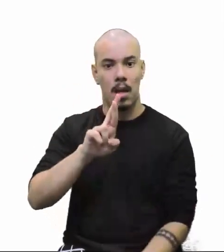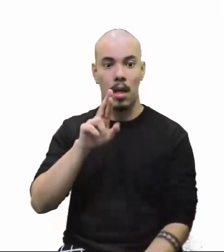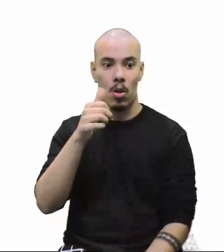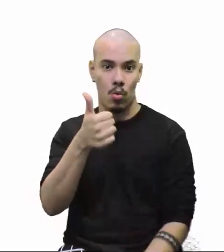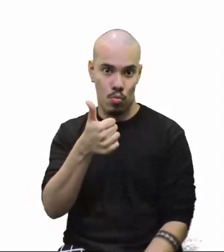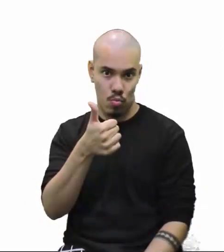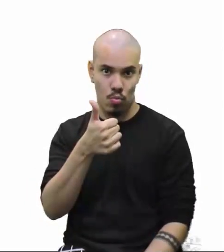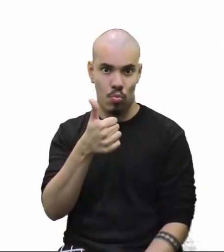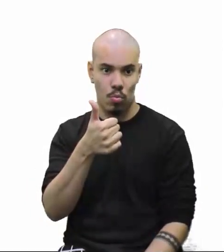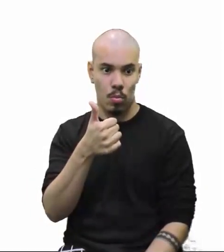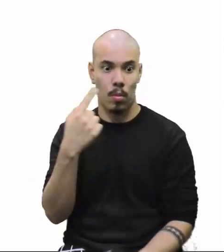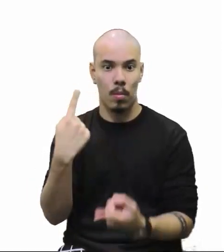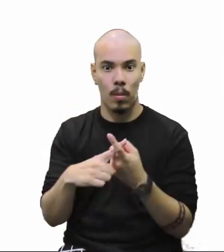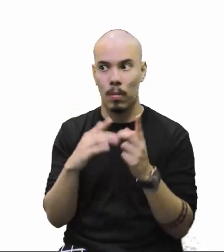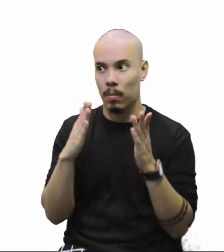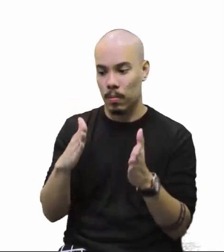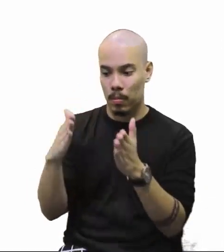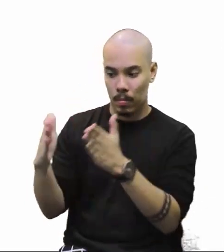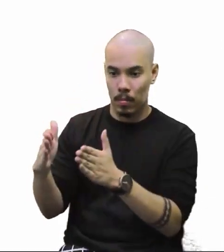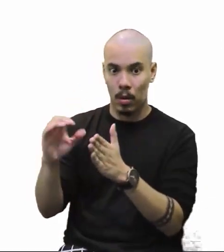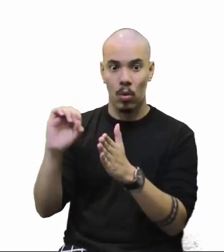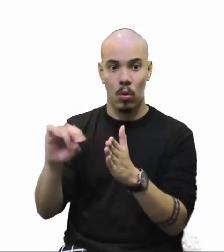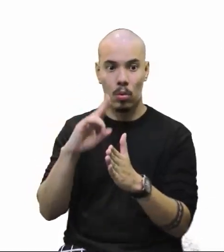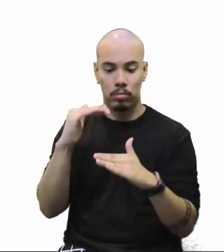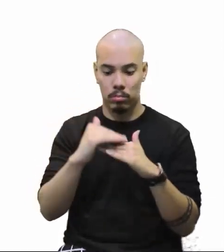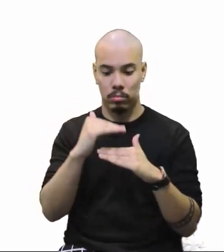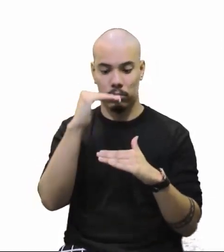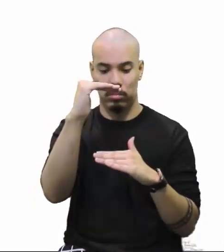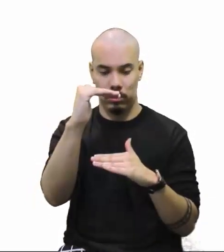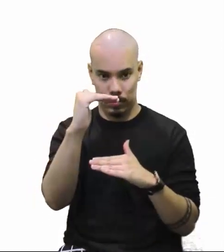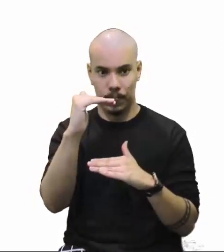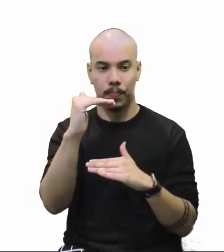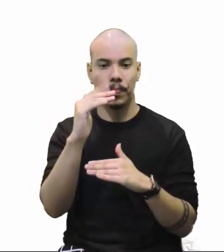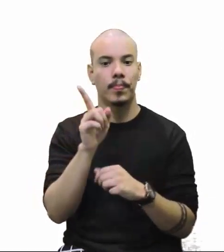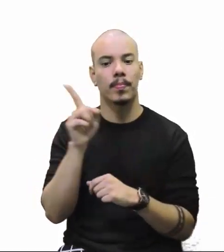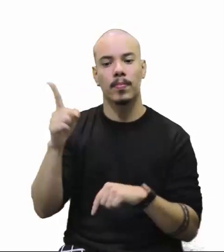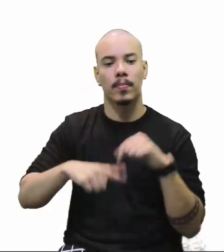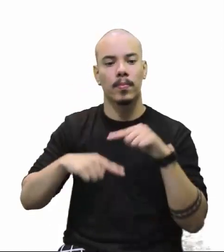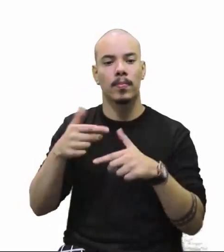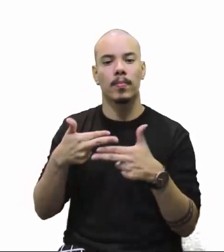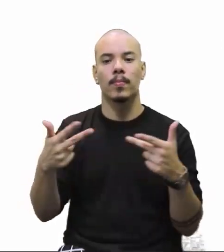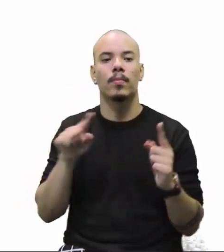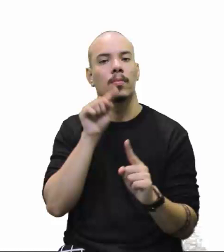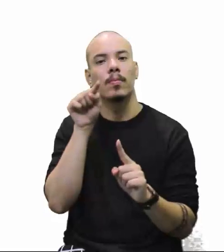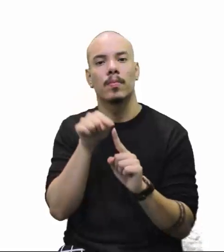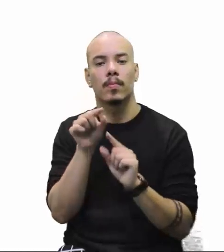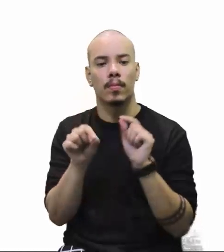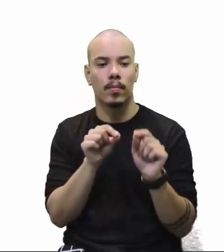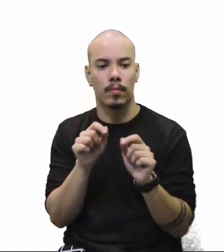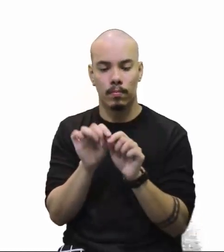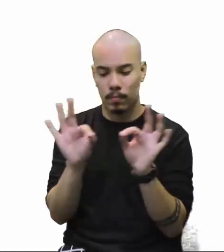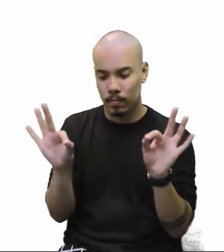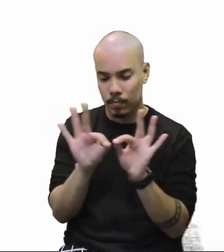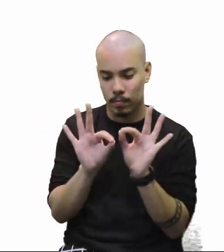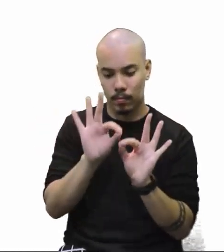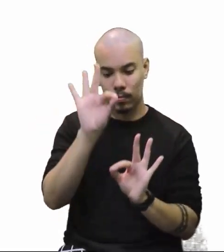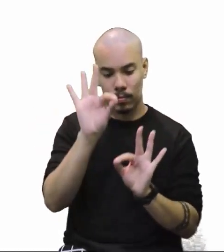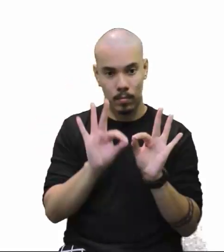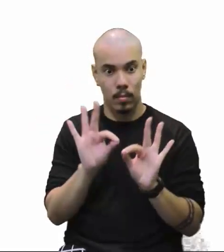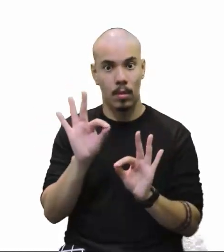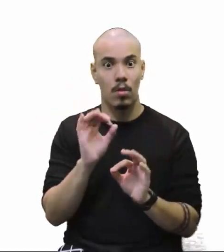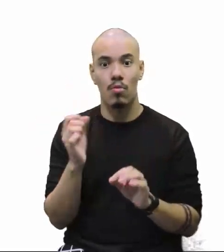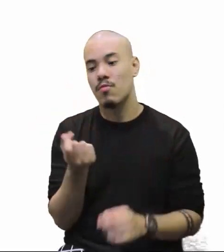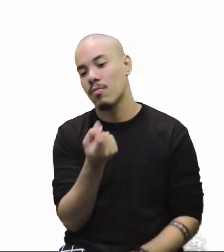em paralelo. Instrumentos de medida elétrica, né? Os instrumentos de medida servem para mensurar, medir, né, grandezas físicas. Os